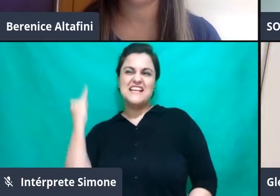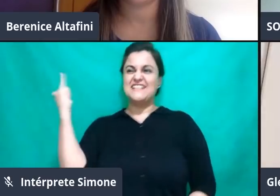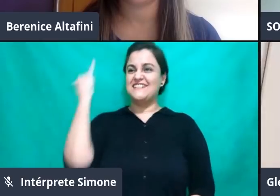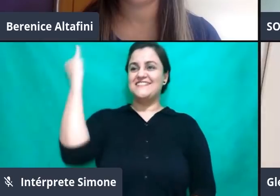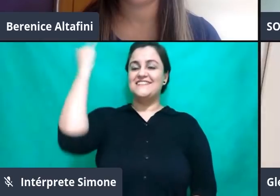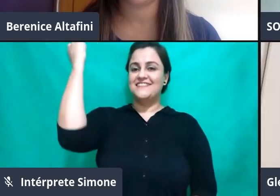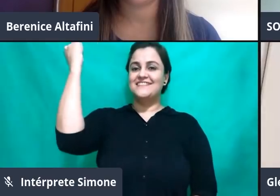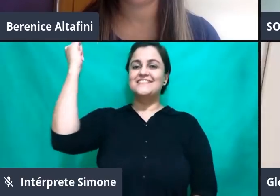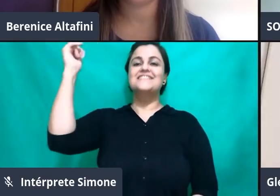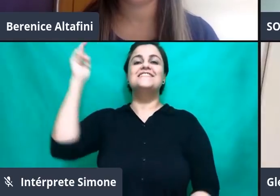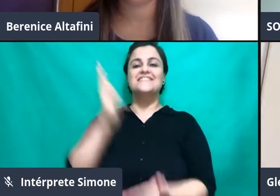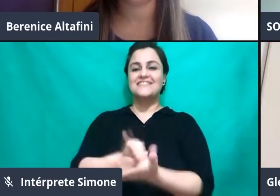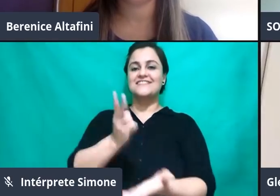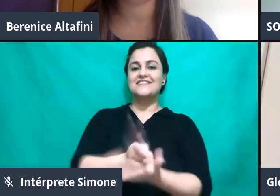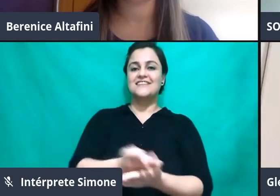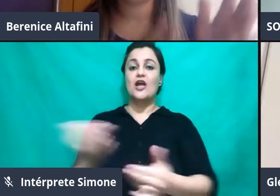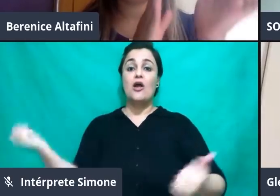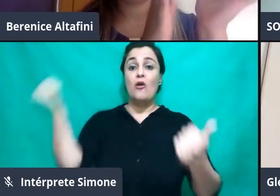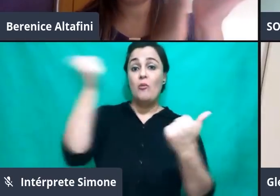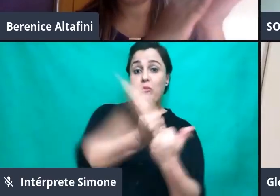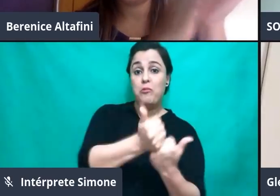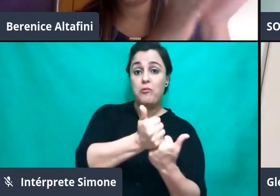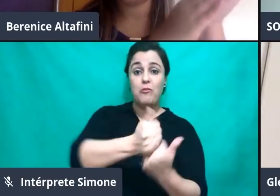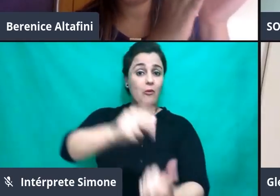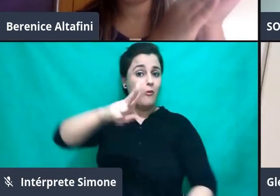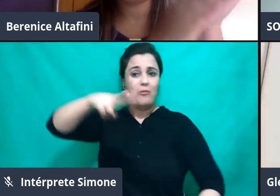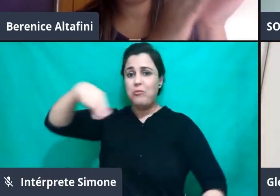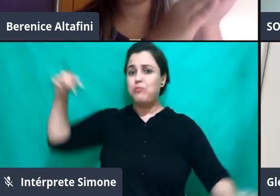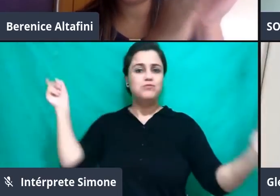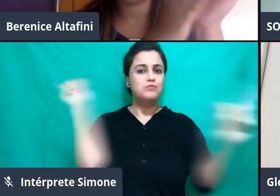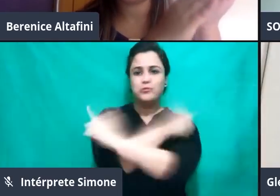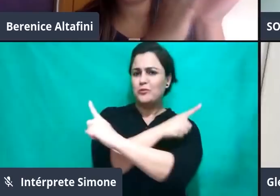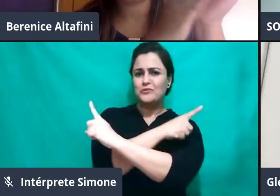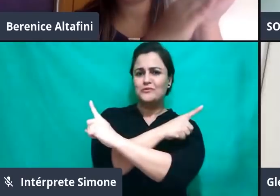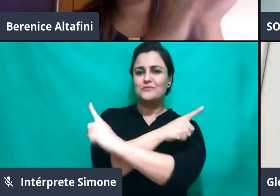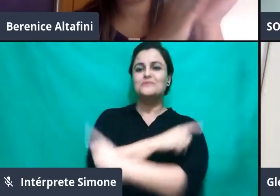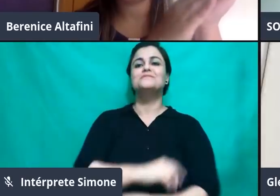Professores, vocês são insubstituíveis.